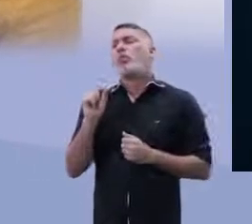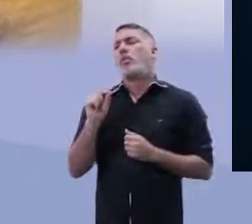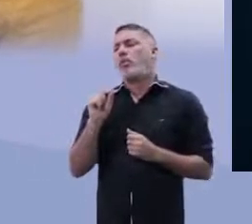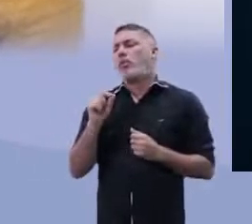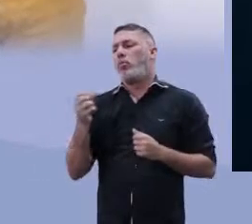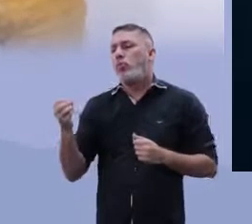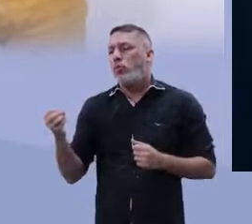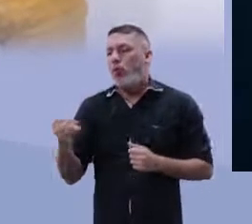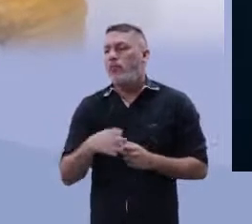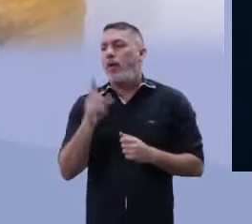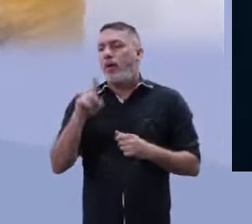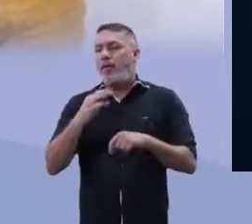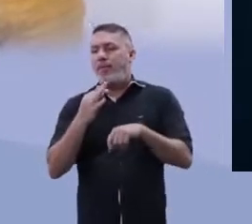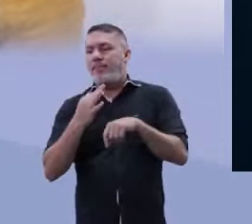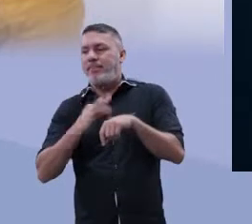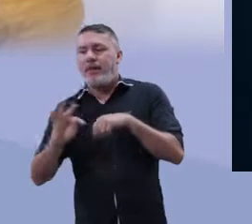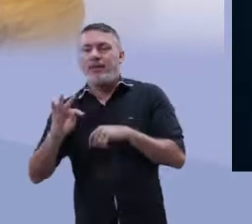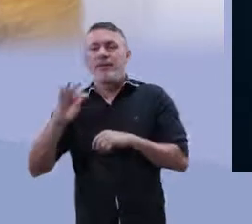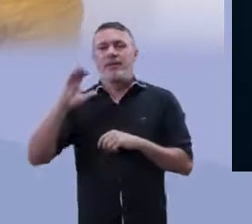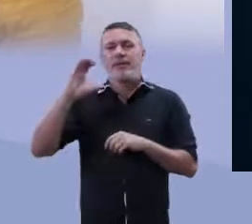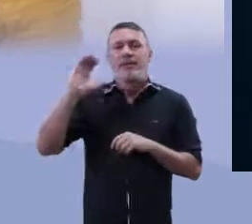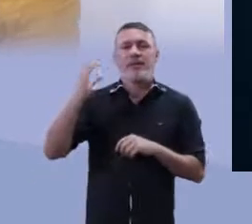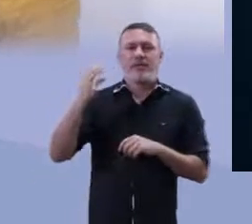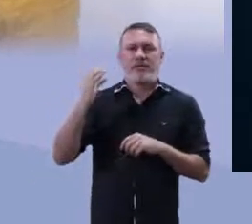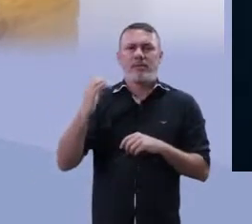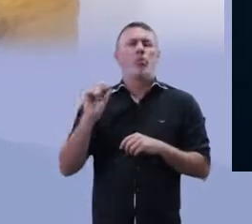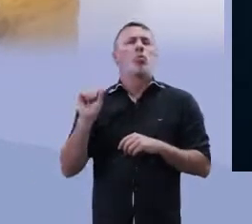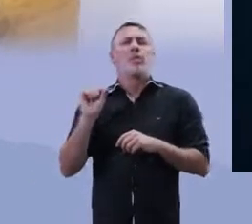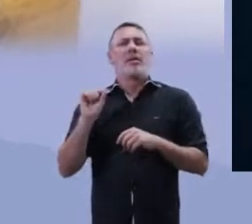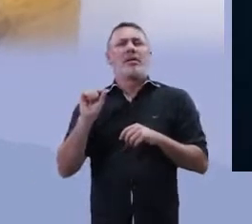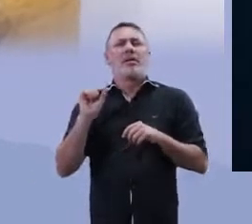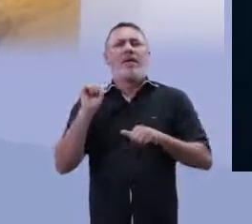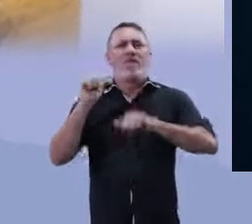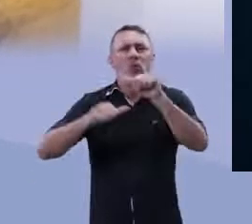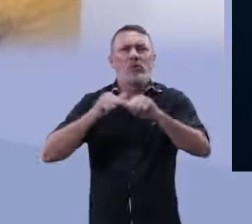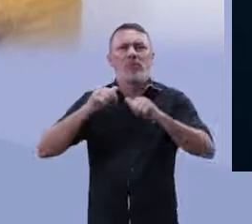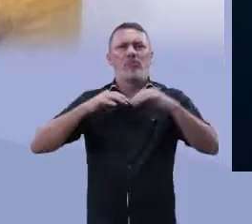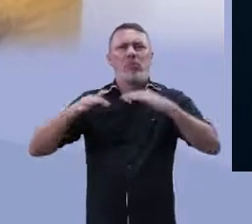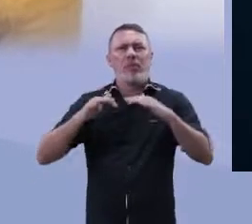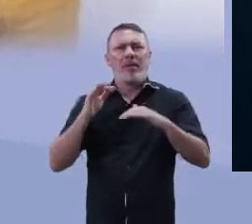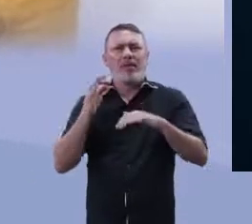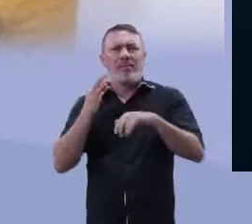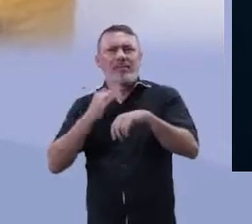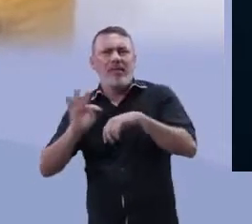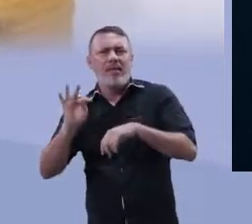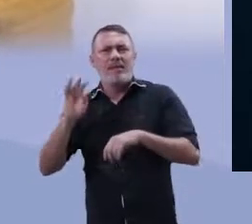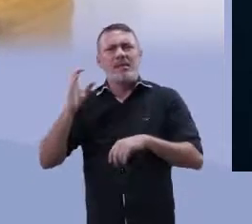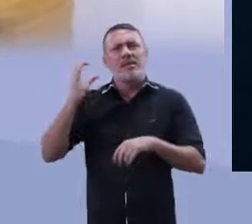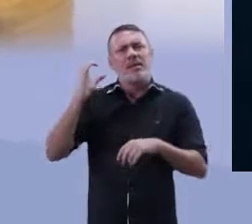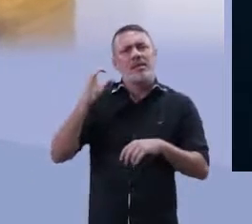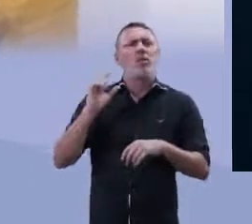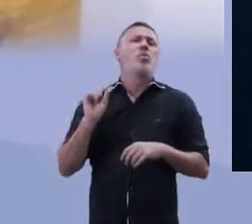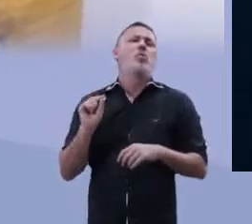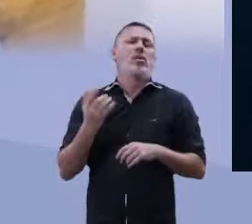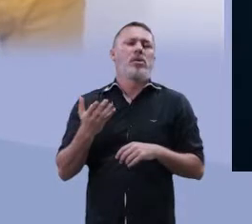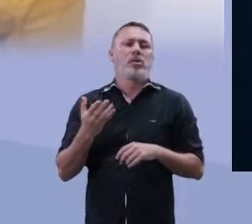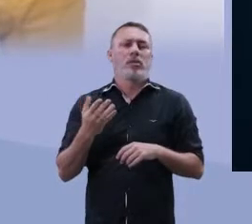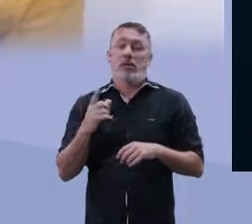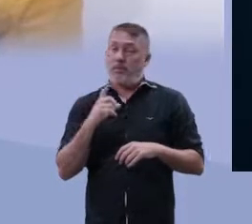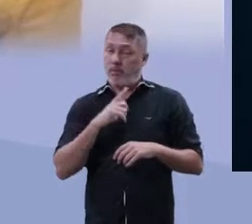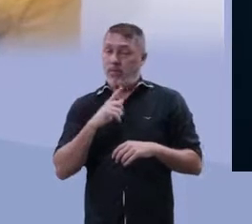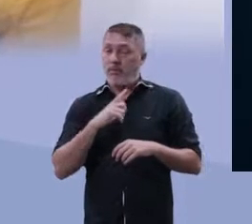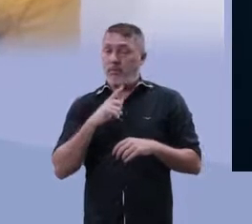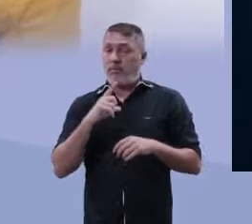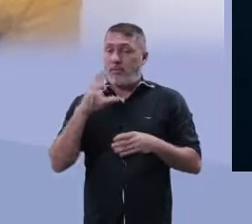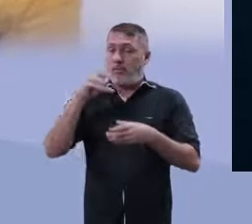Ela é chamada de revolução técnico-científica. O que vem a ser essa revolução técnico-científica? Nós tivemos, dentro